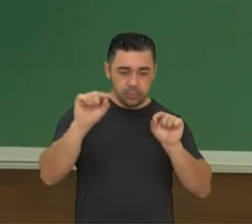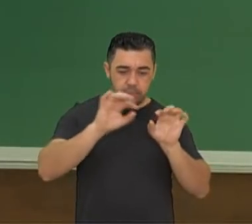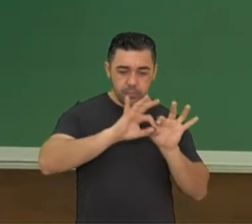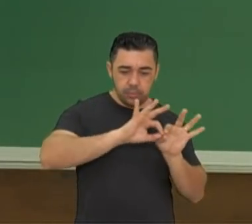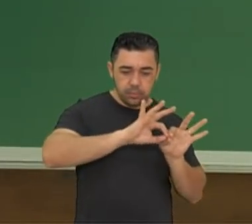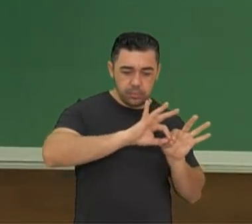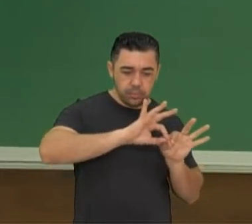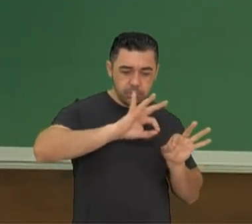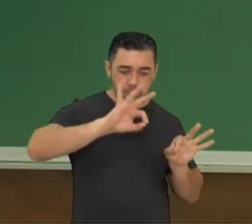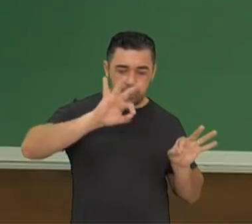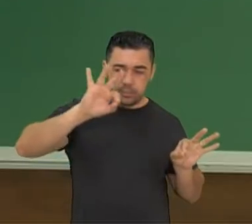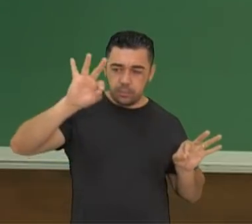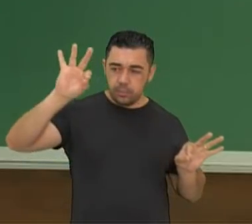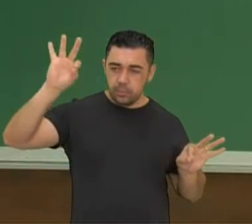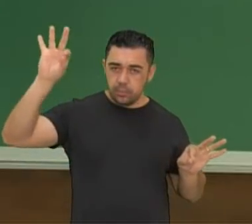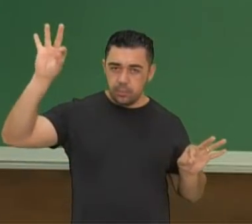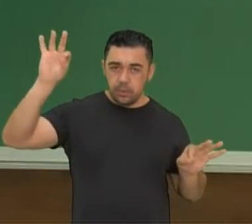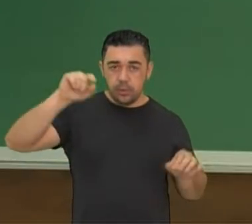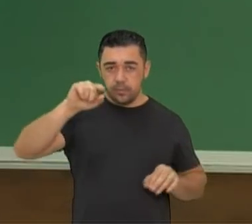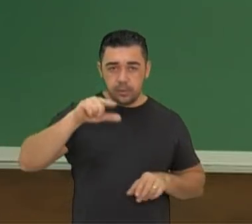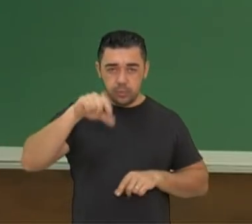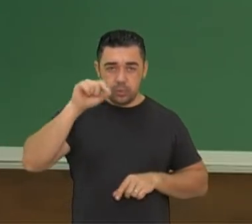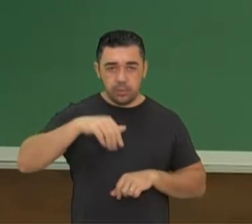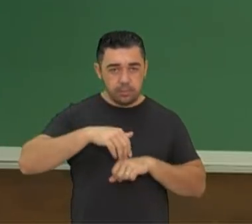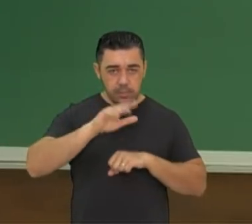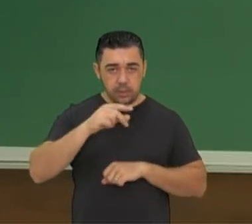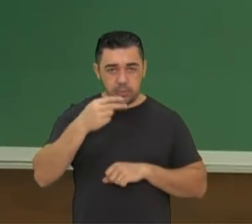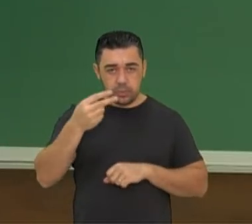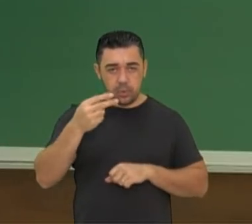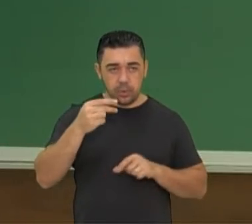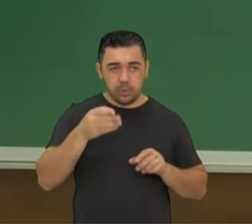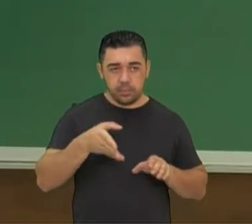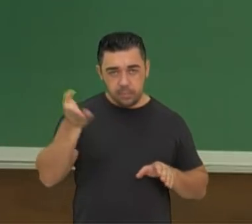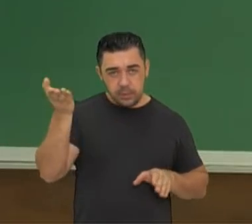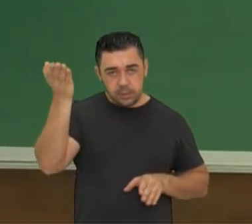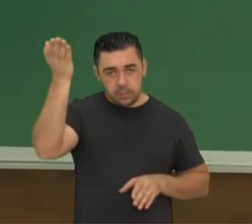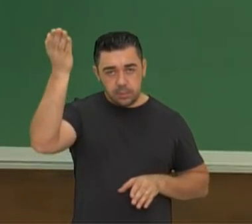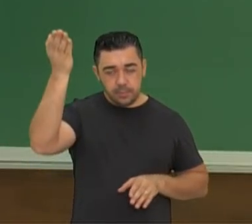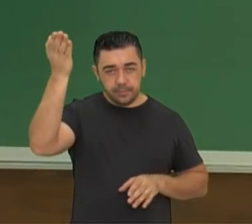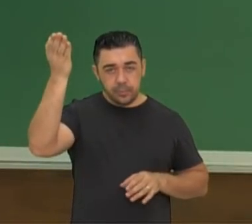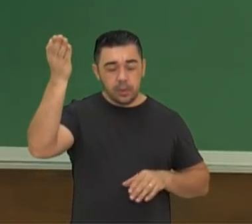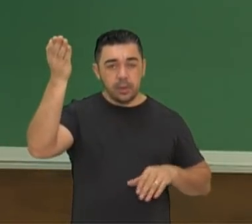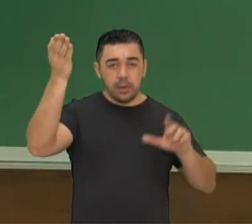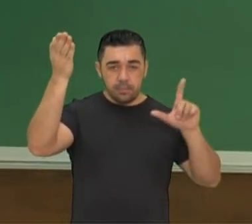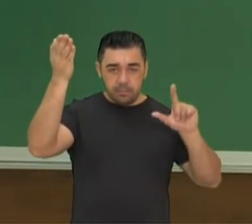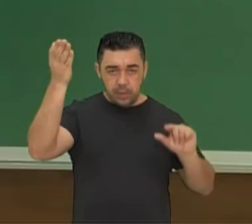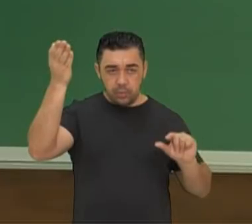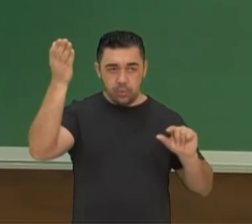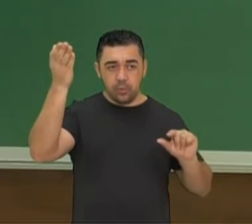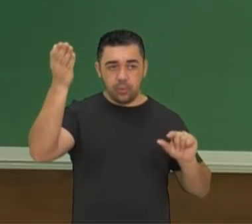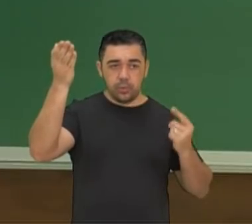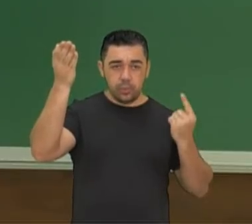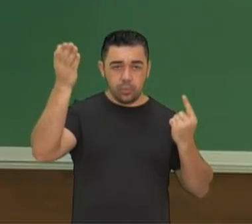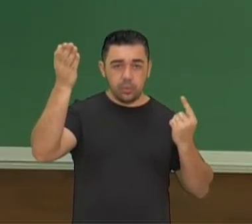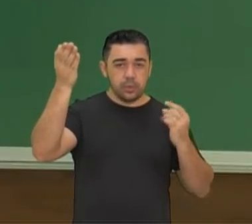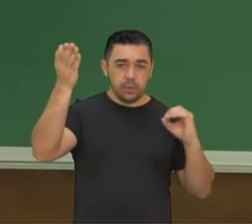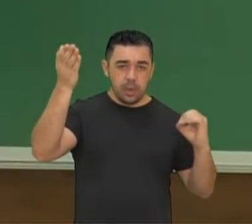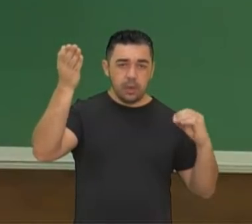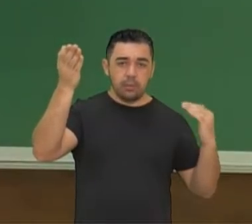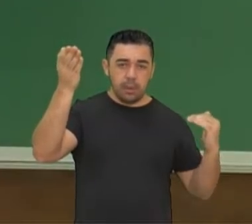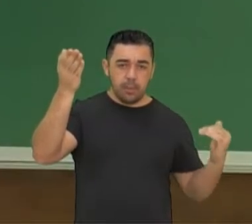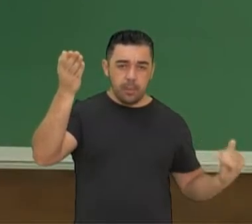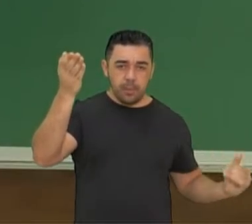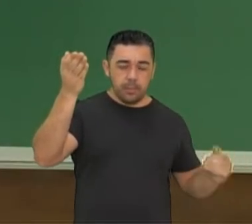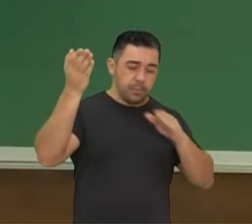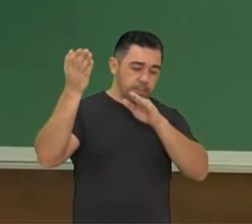escolher valores maiores do que 2, você vai ter um pedaço mais para cima. Se você escolher valores menores do que 1, você vai ter uma parte da